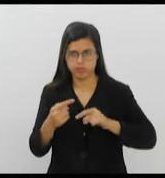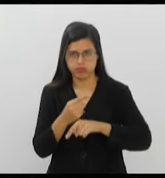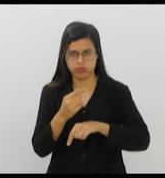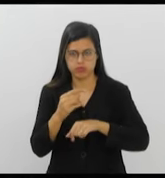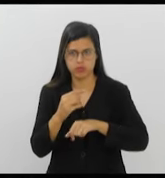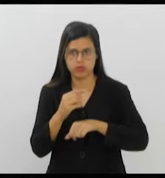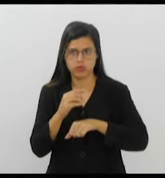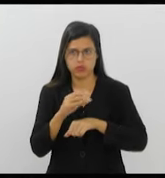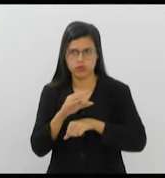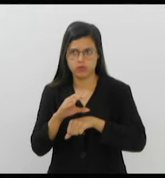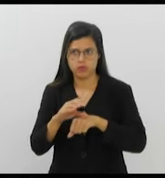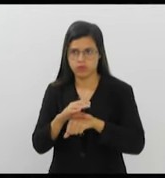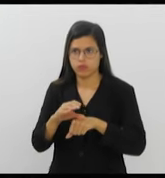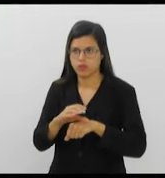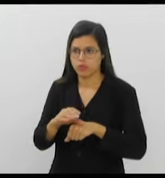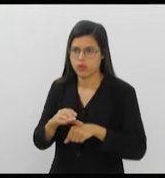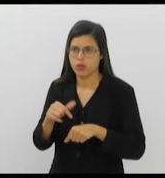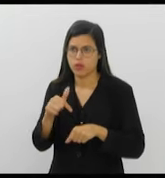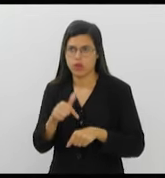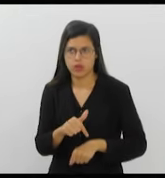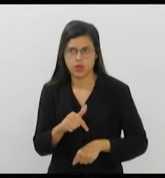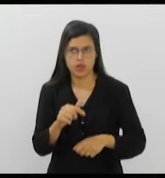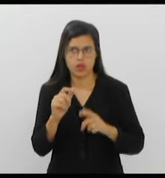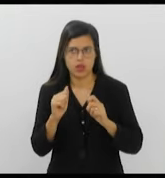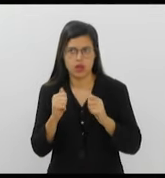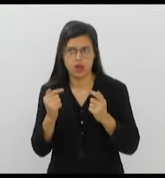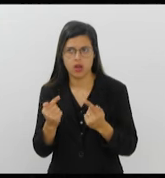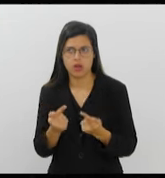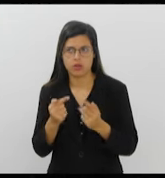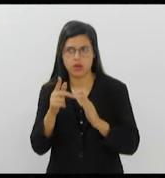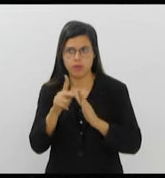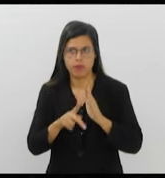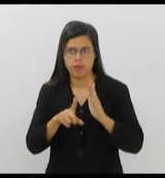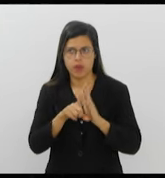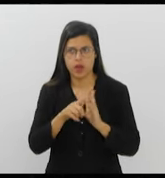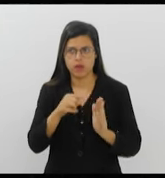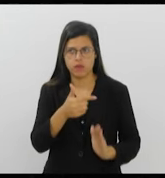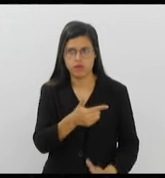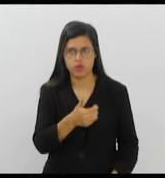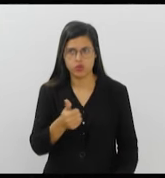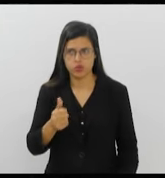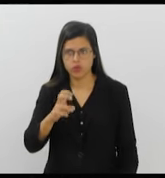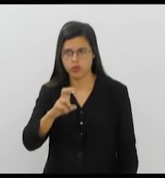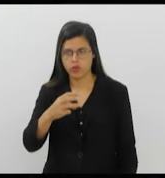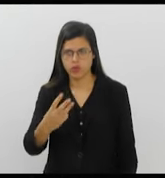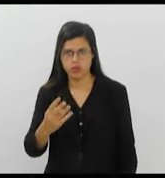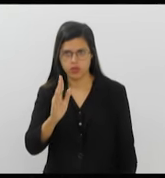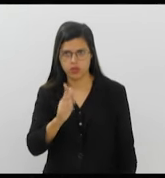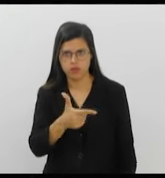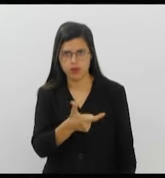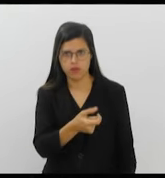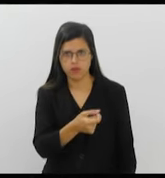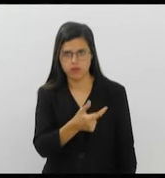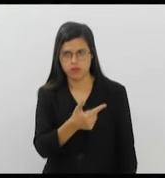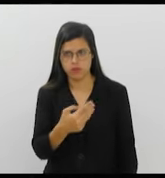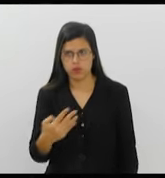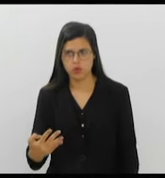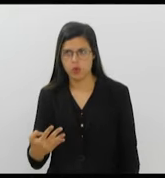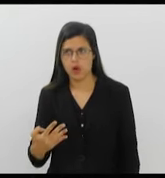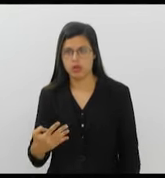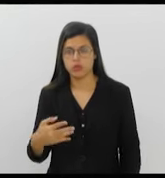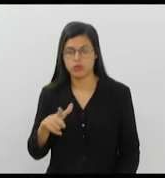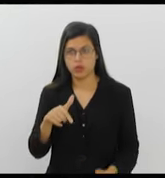dei entrada aqui nessa casa com o PL 2153 de 24, que é a cópia